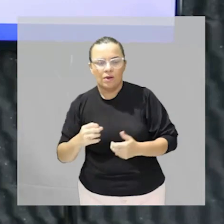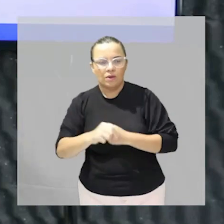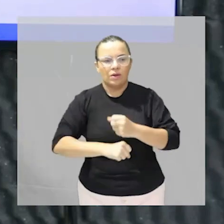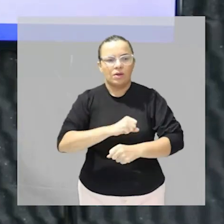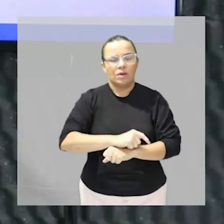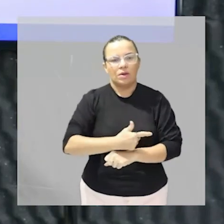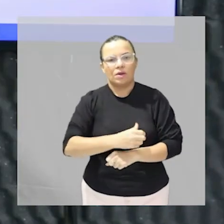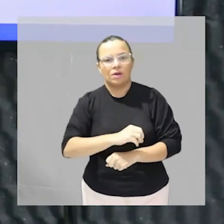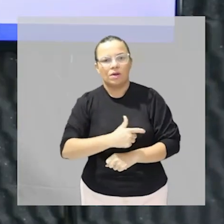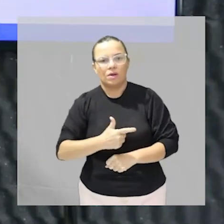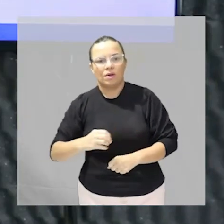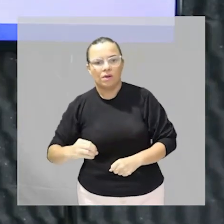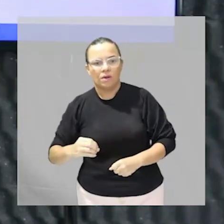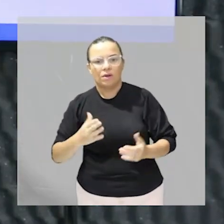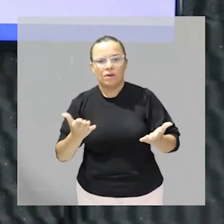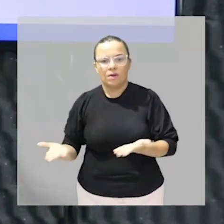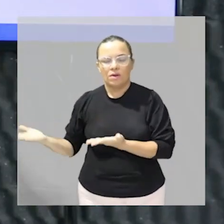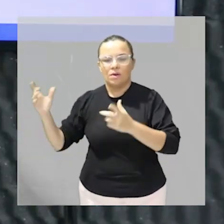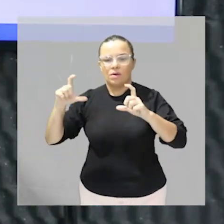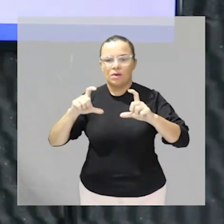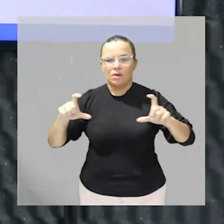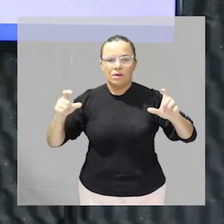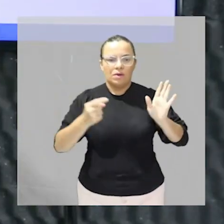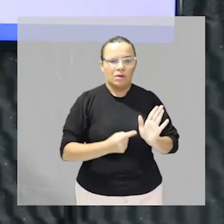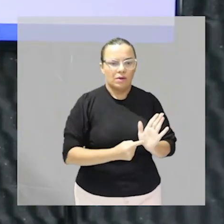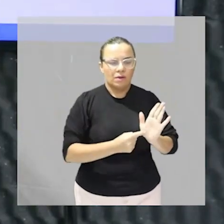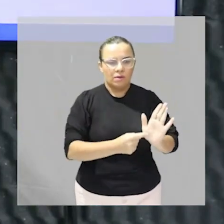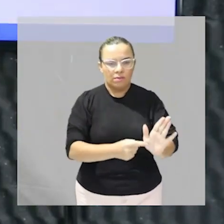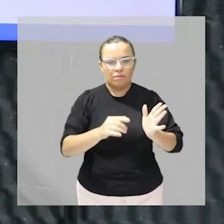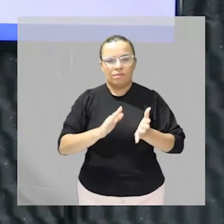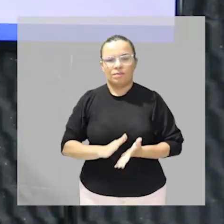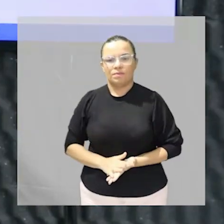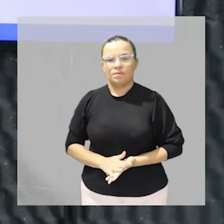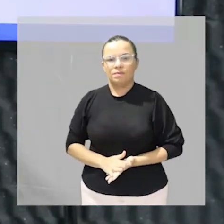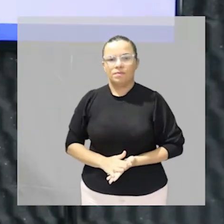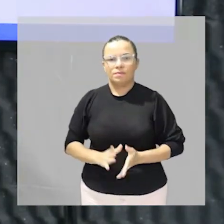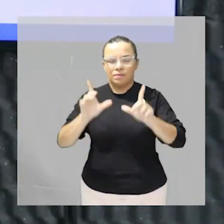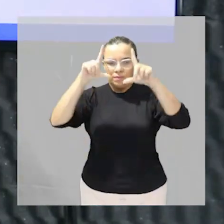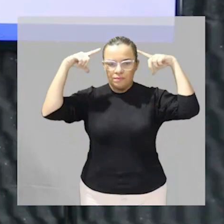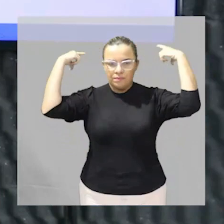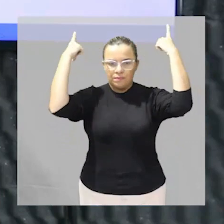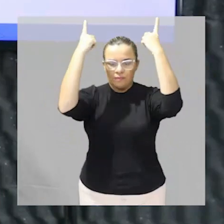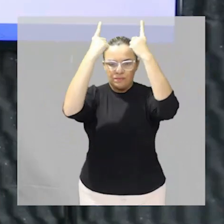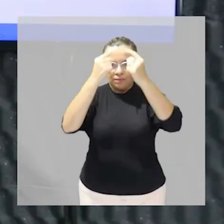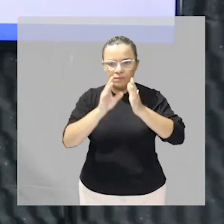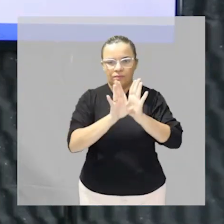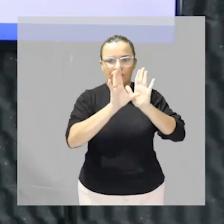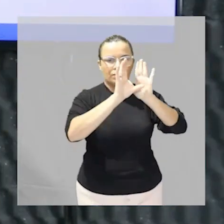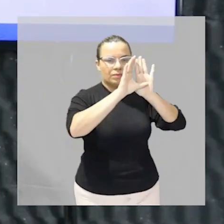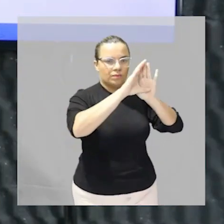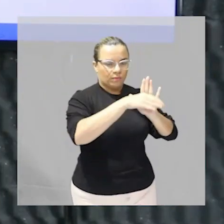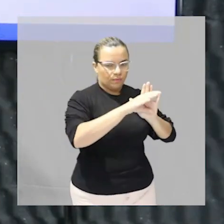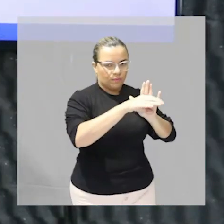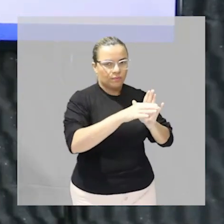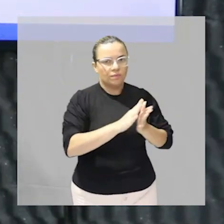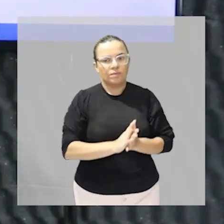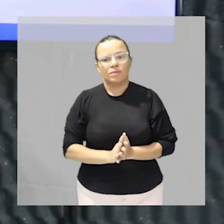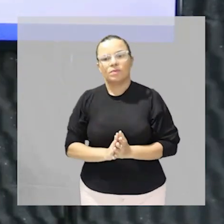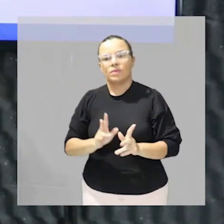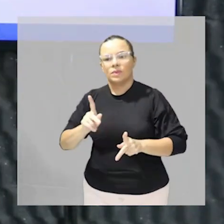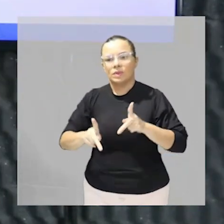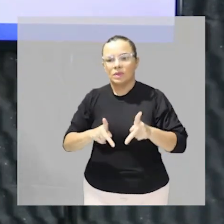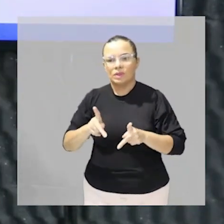2020, e o fragmento nos mostra o seguinte. Na Grécia, o conceito